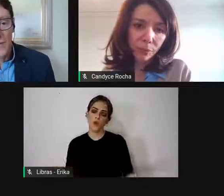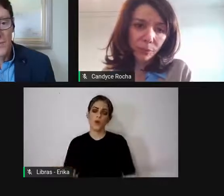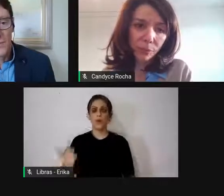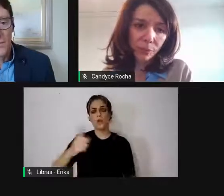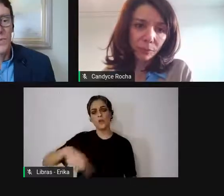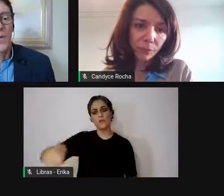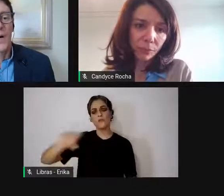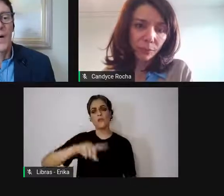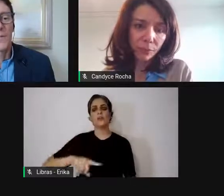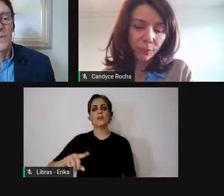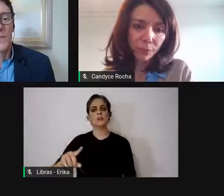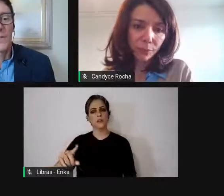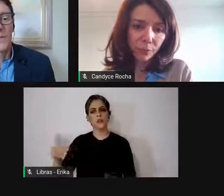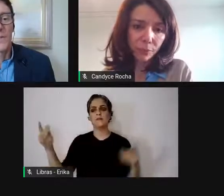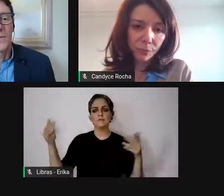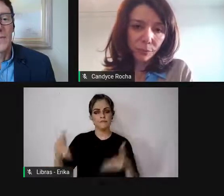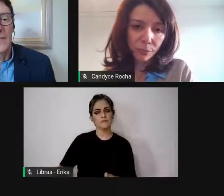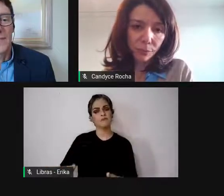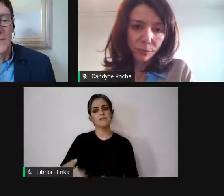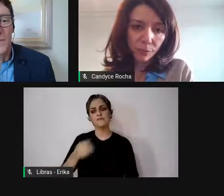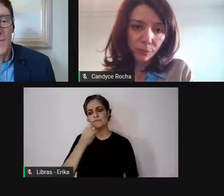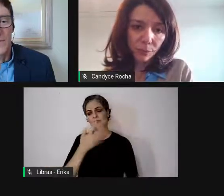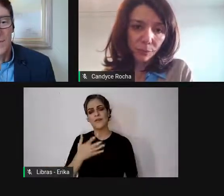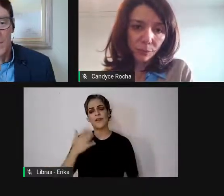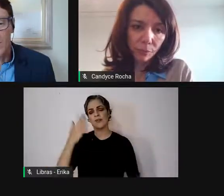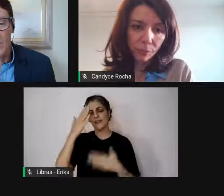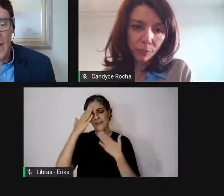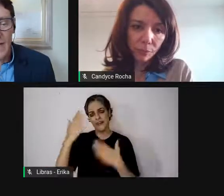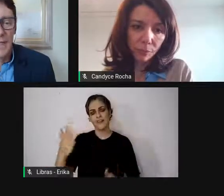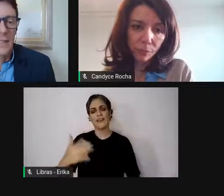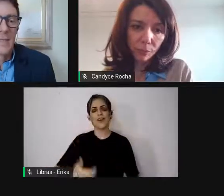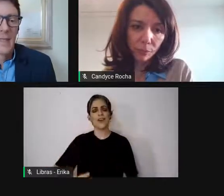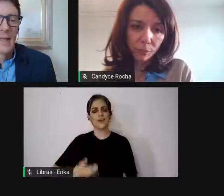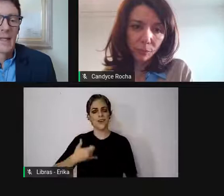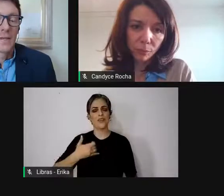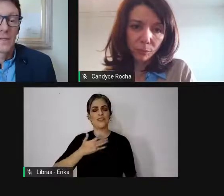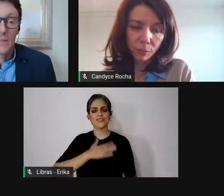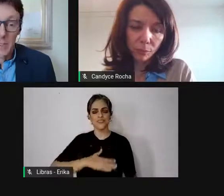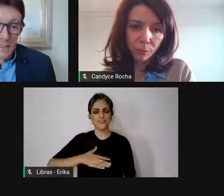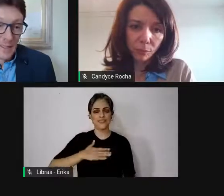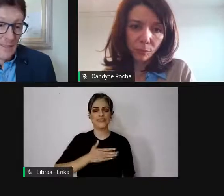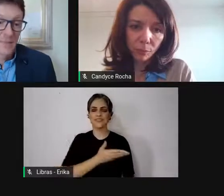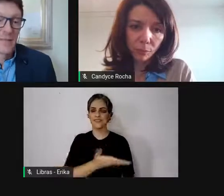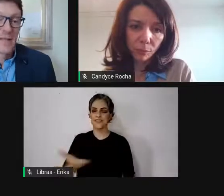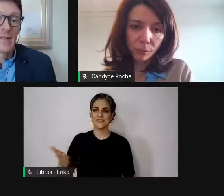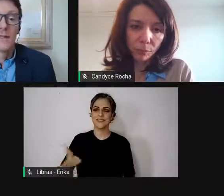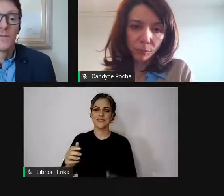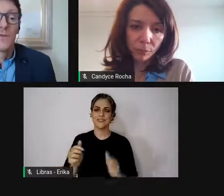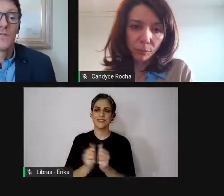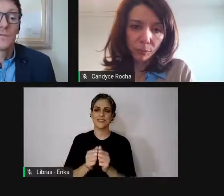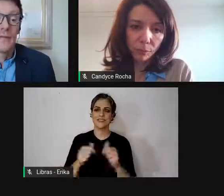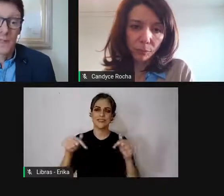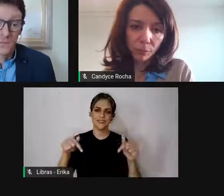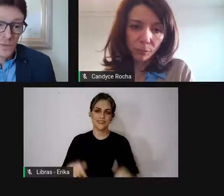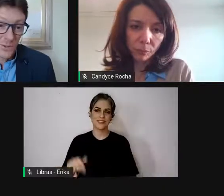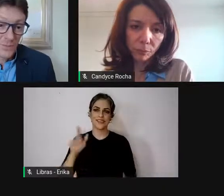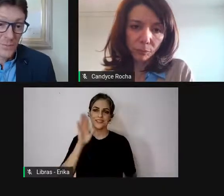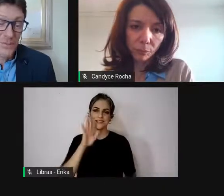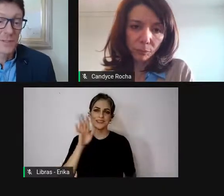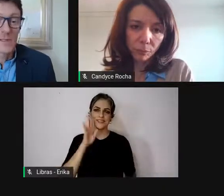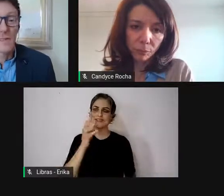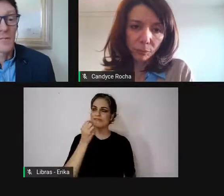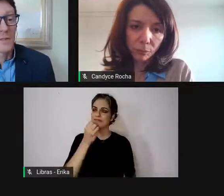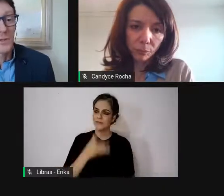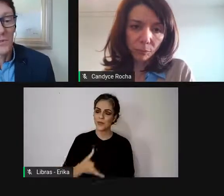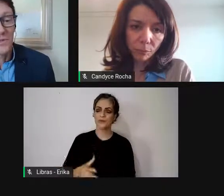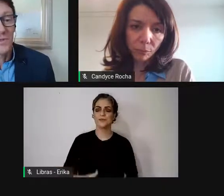muito honrado, estou muito honrado por ter tido com vocês esse momento tão bacana, que eu tenho certeza, né, foi inspirador,